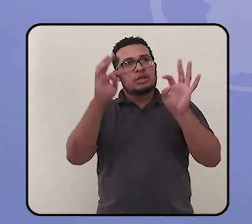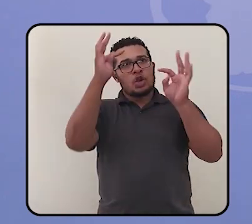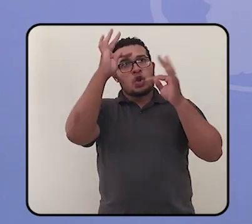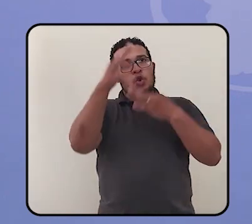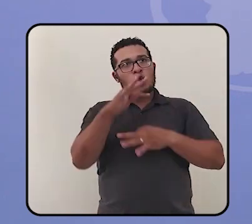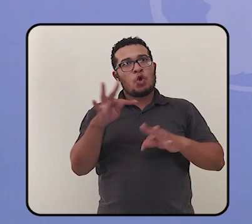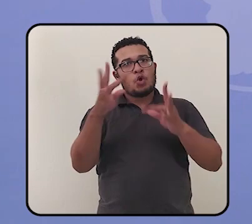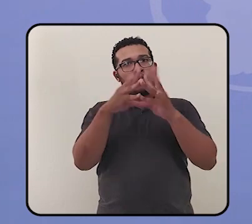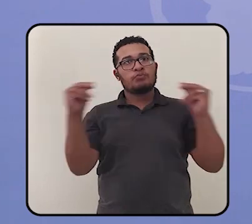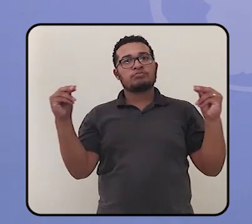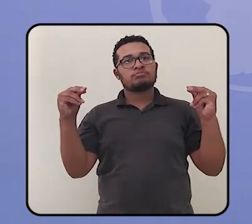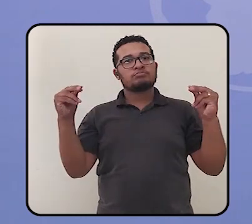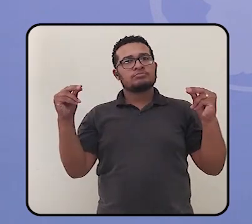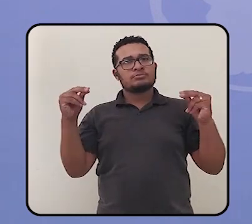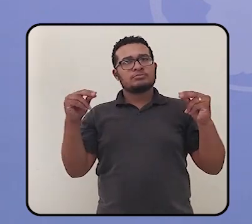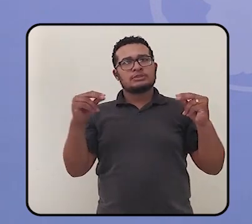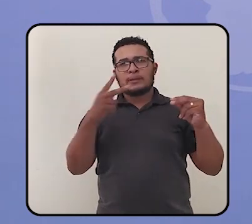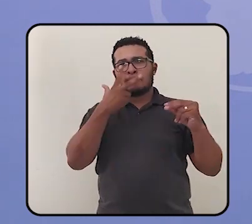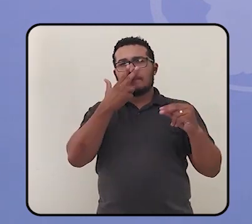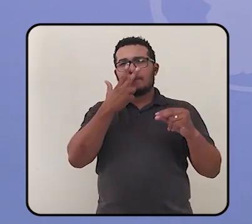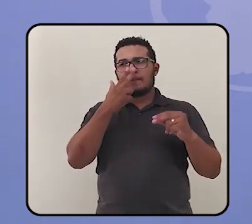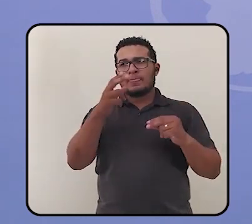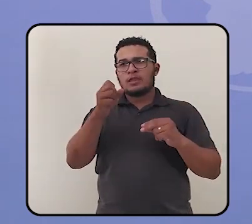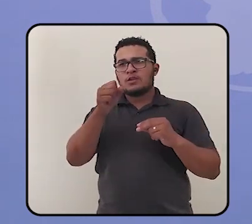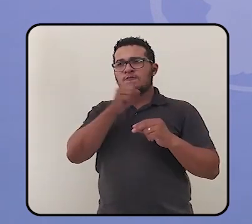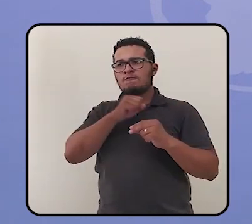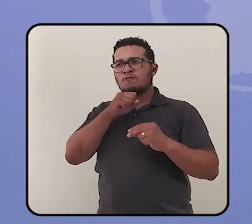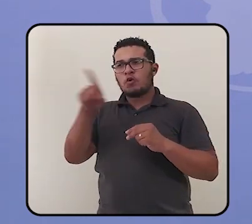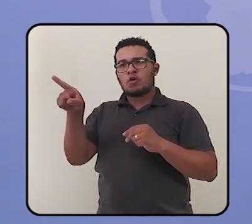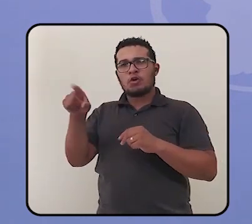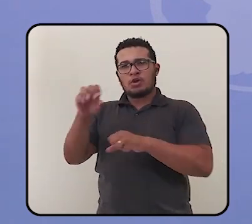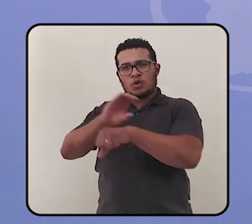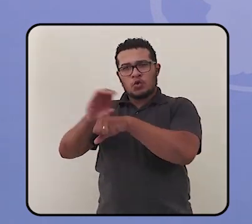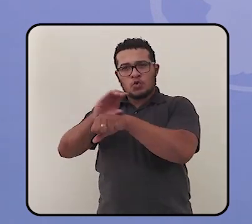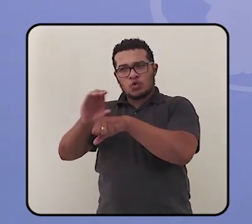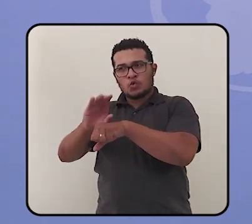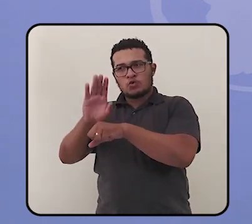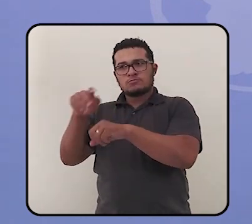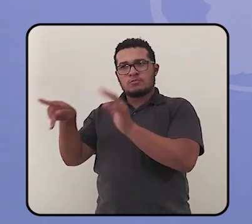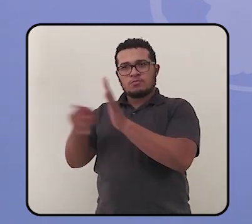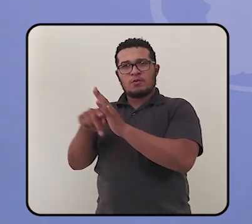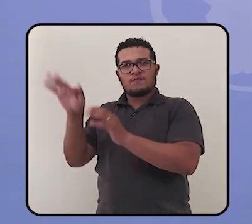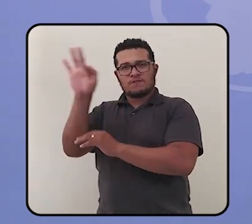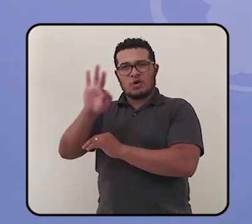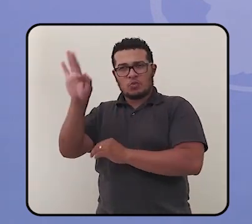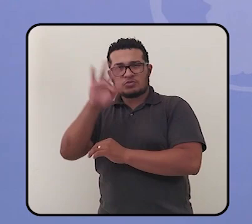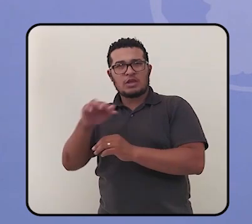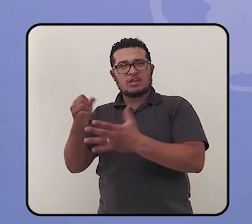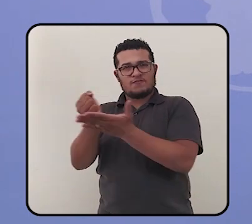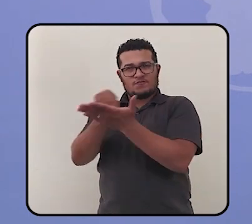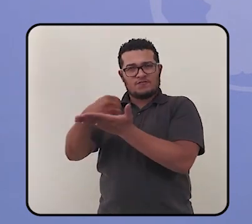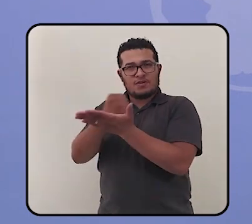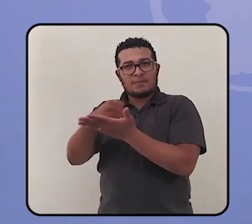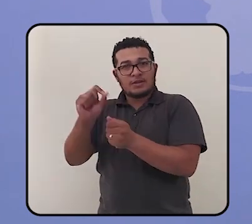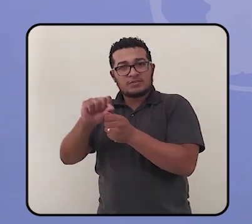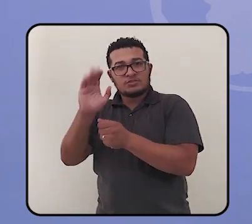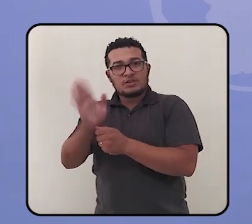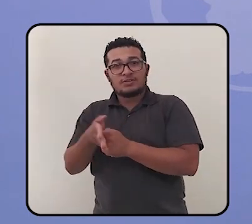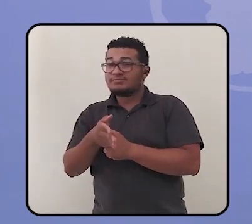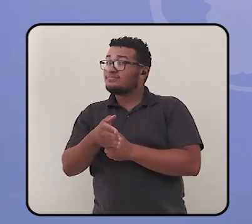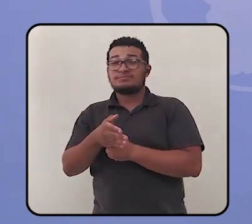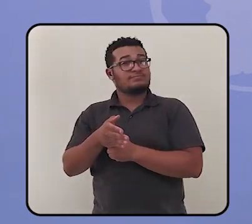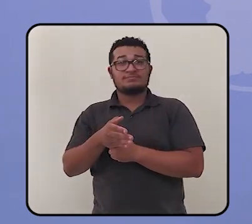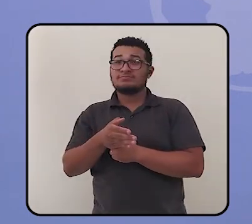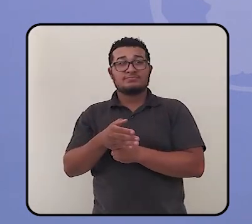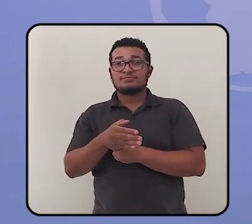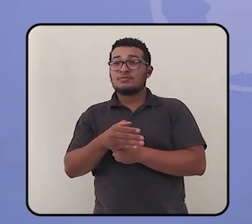restabelecido será que a sua avó seu avô ele cursou farmacologia ele fez farmácia não ele